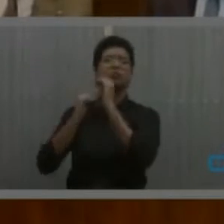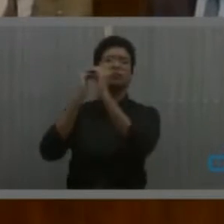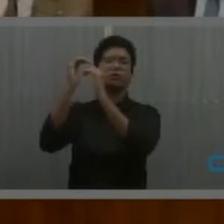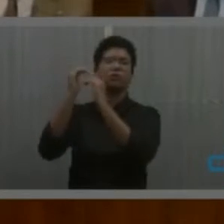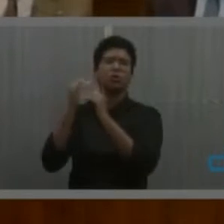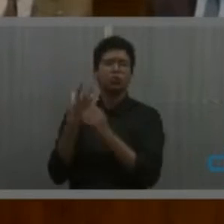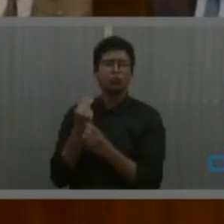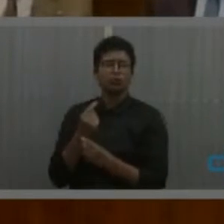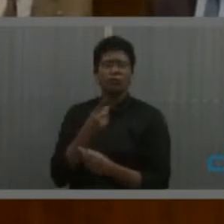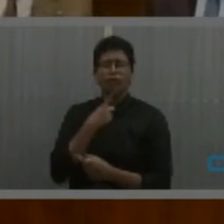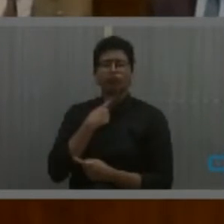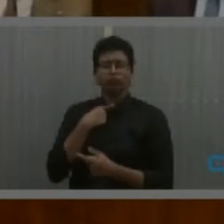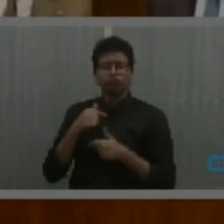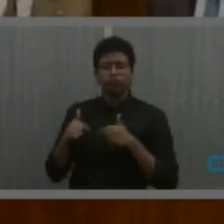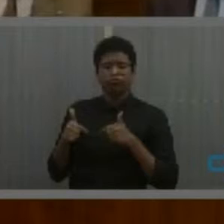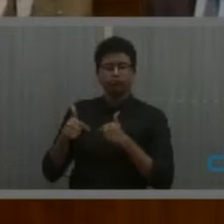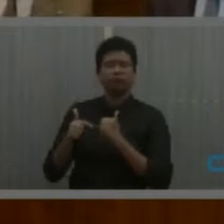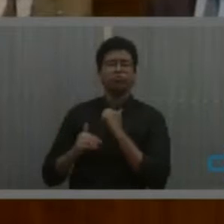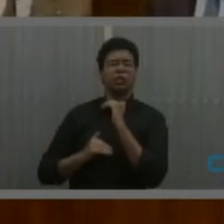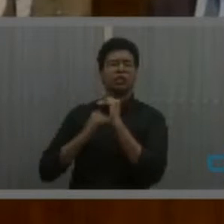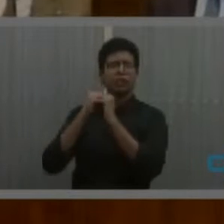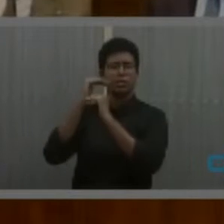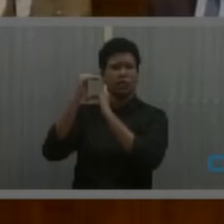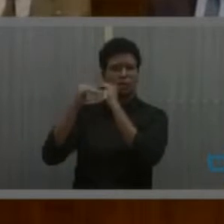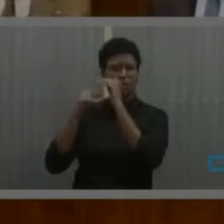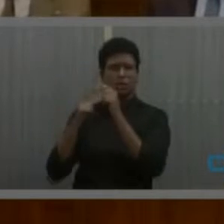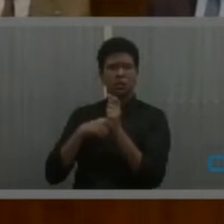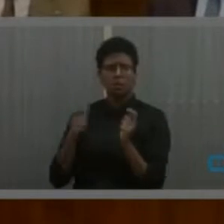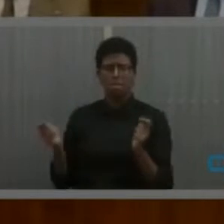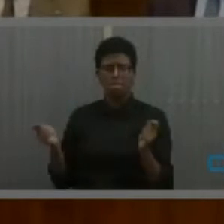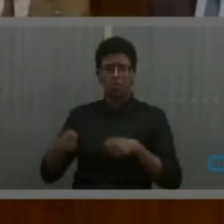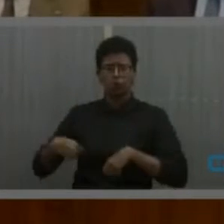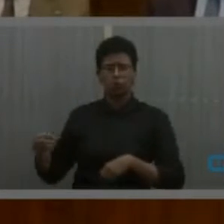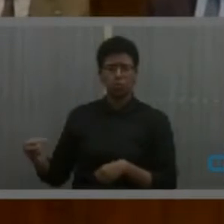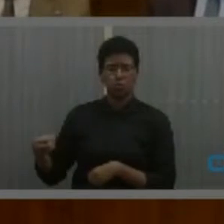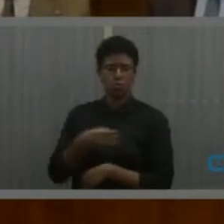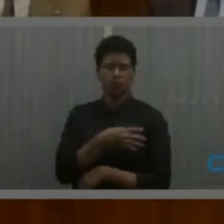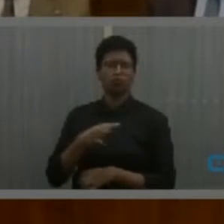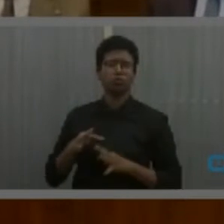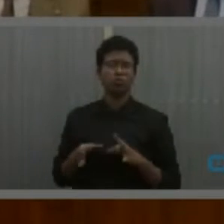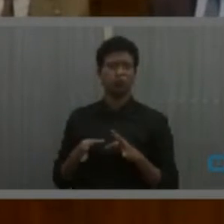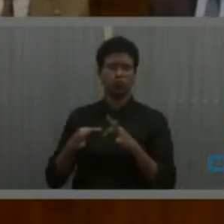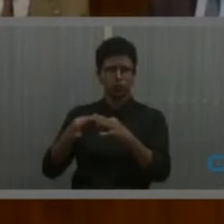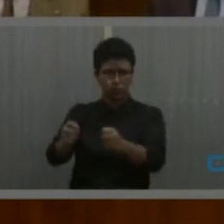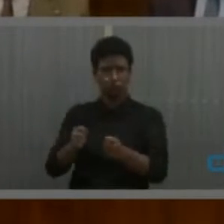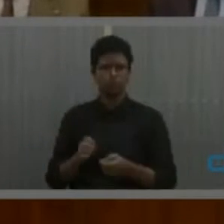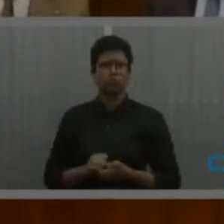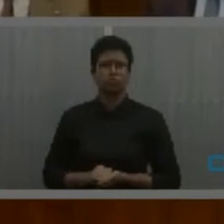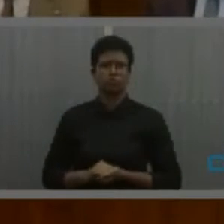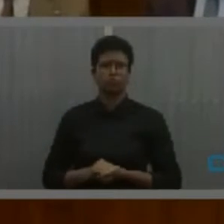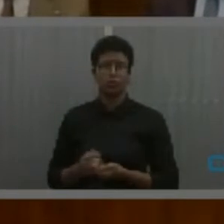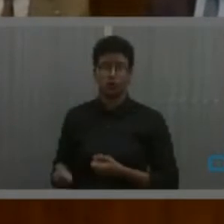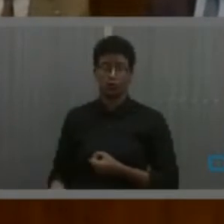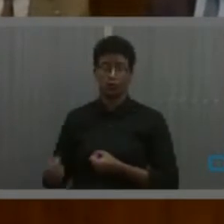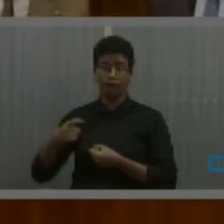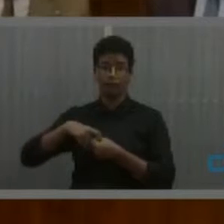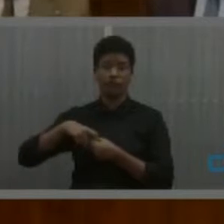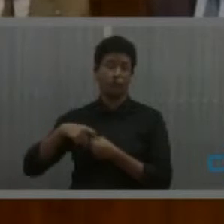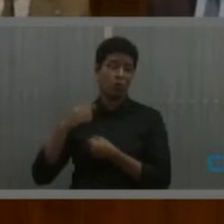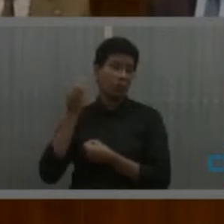de disposição para o crescimento, modernização e inovação. Essa volta ao